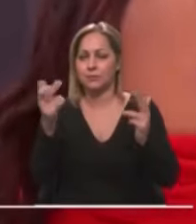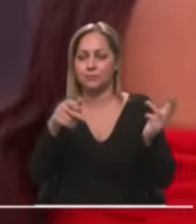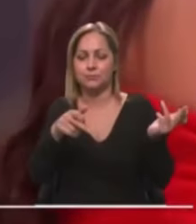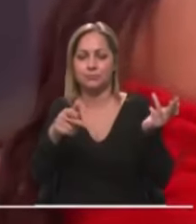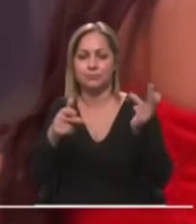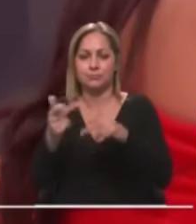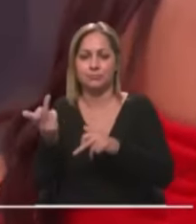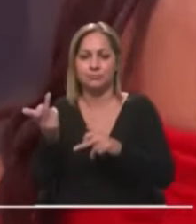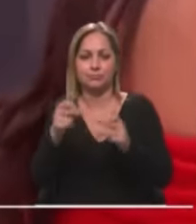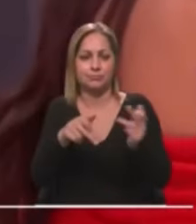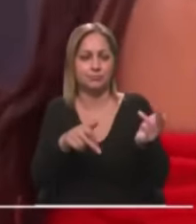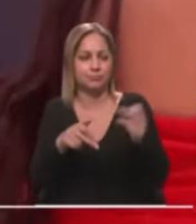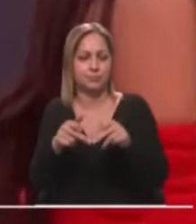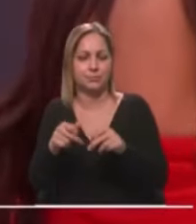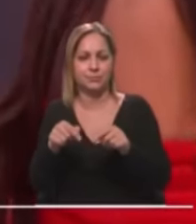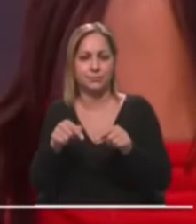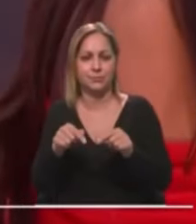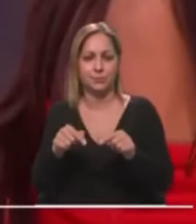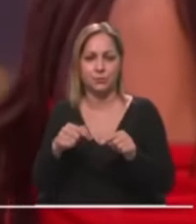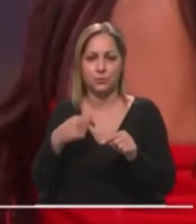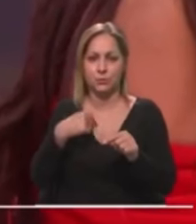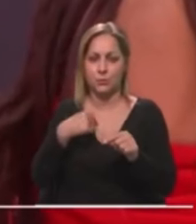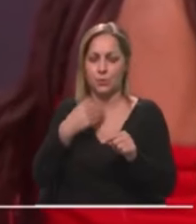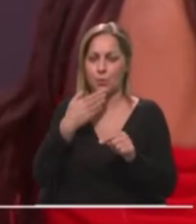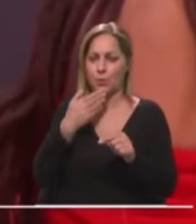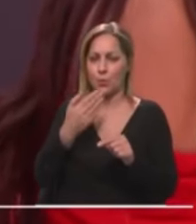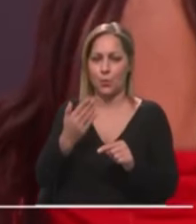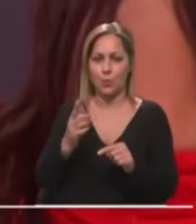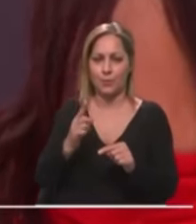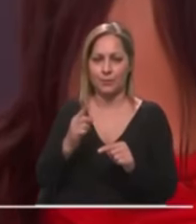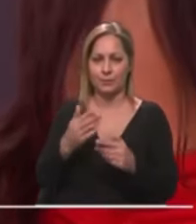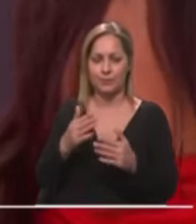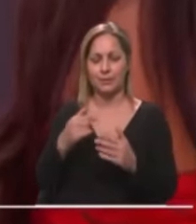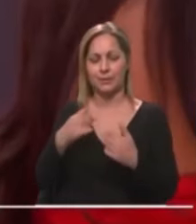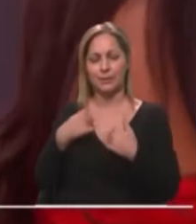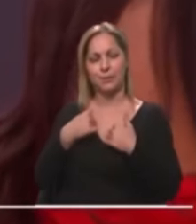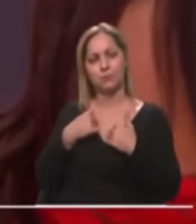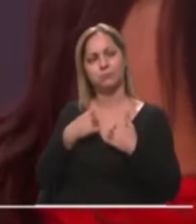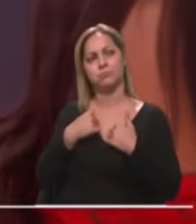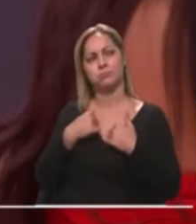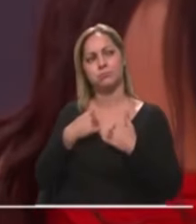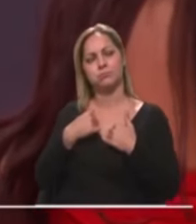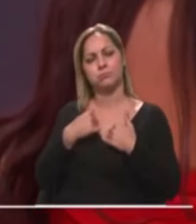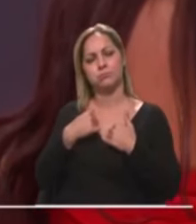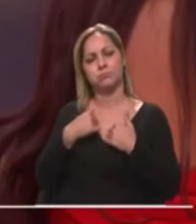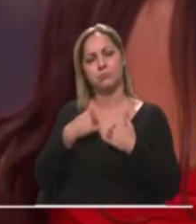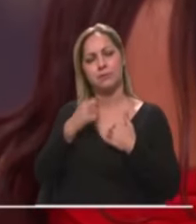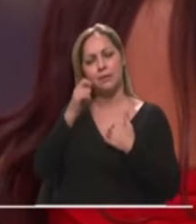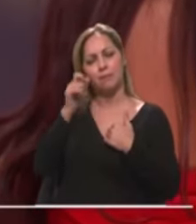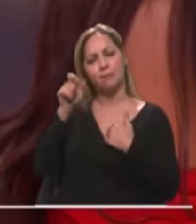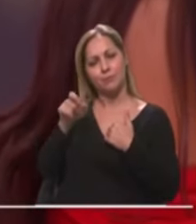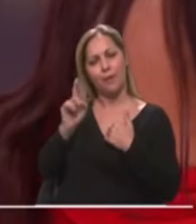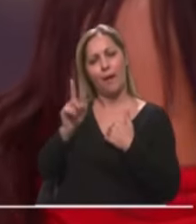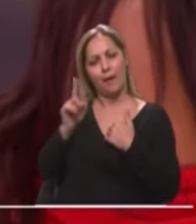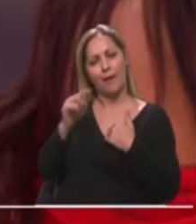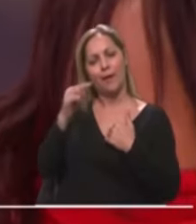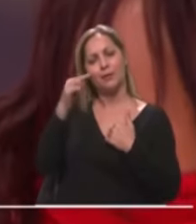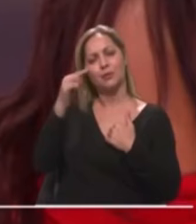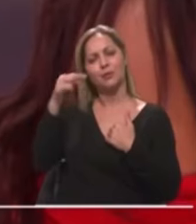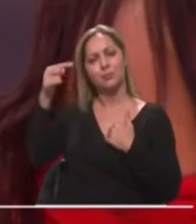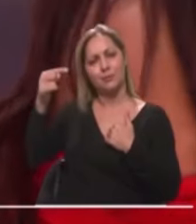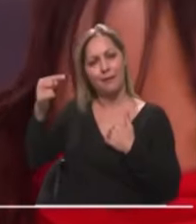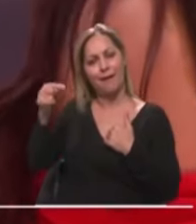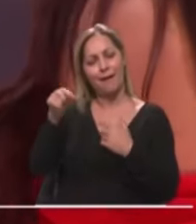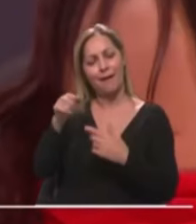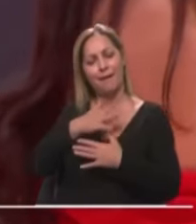Que se disponibilizam para nós, que nós até nem pedimos. Que nos levam para um lugar de que esta pessoa de facto é especial. E logo em